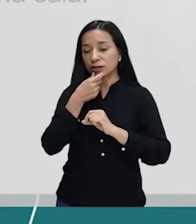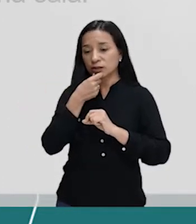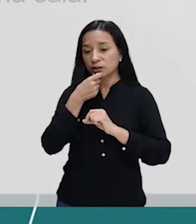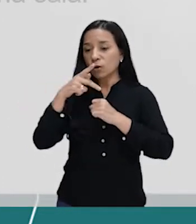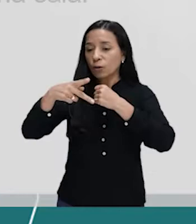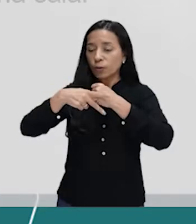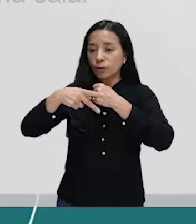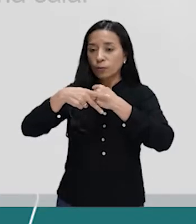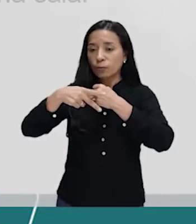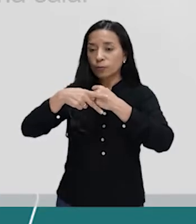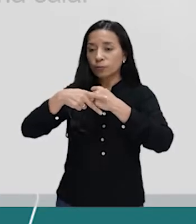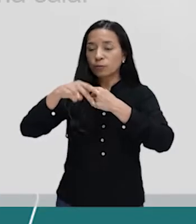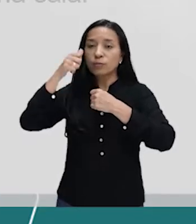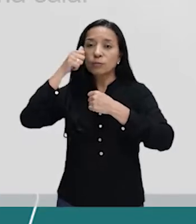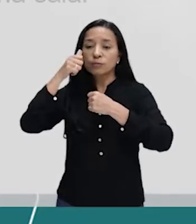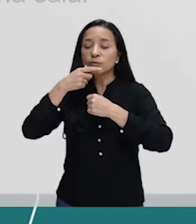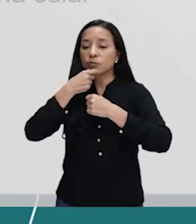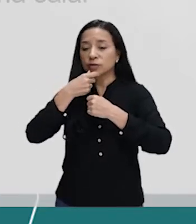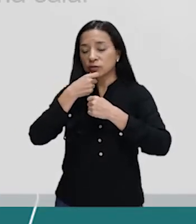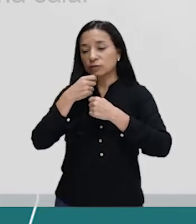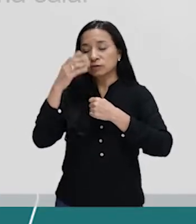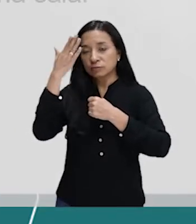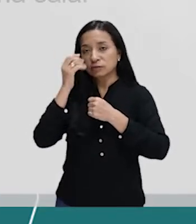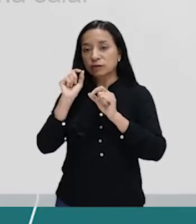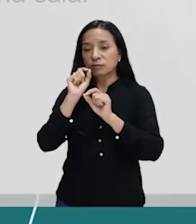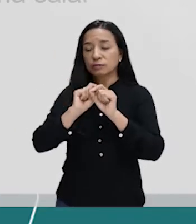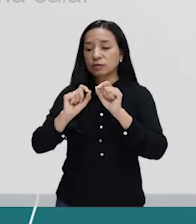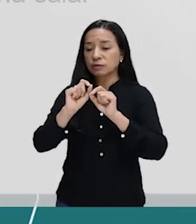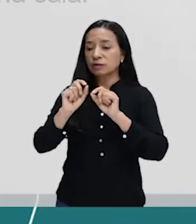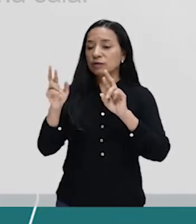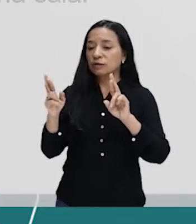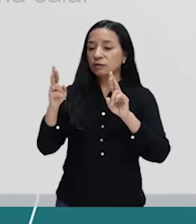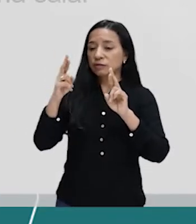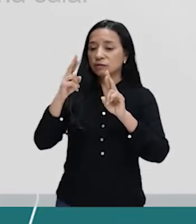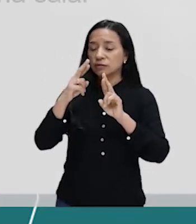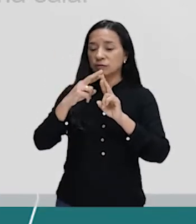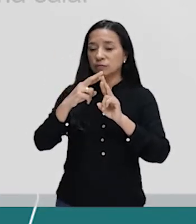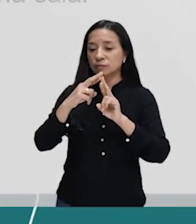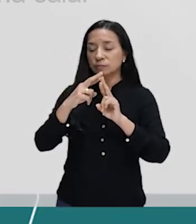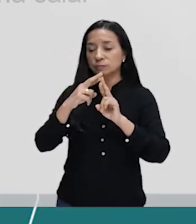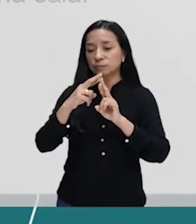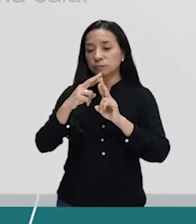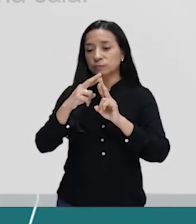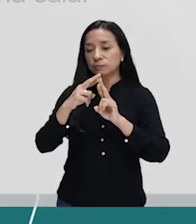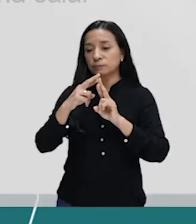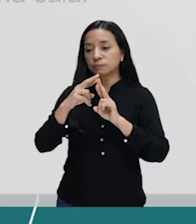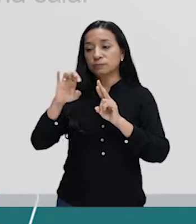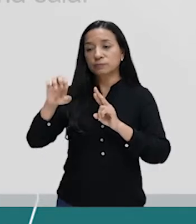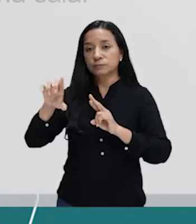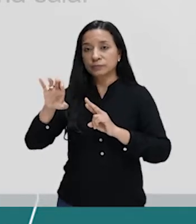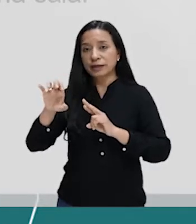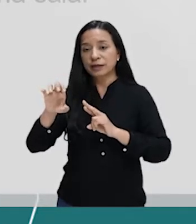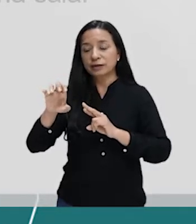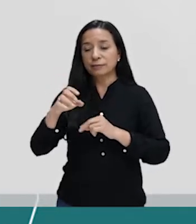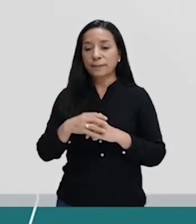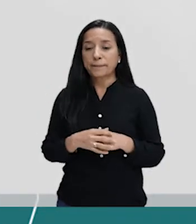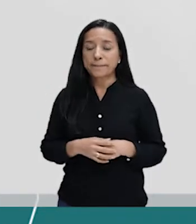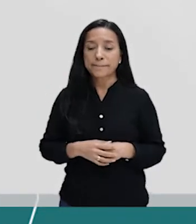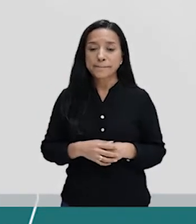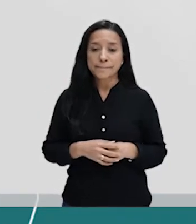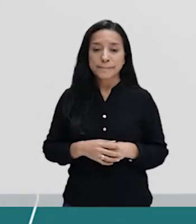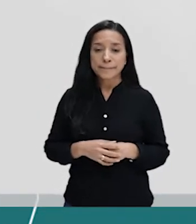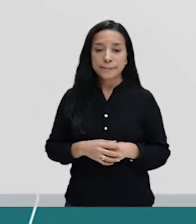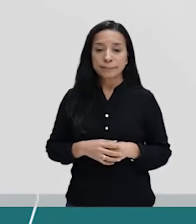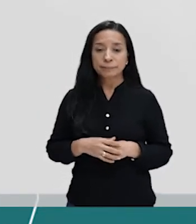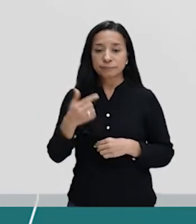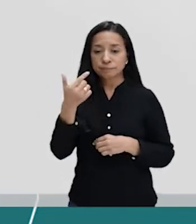pronome está no masculino, a gente sabe que se refere a ele. Segunda